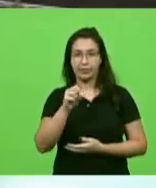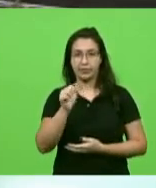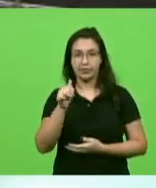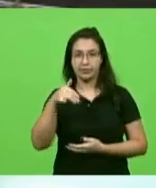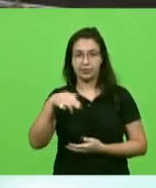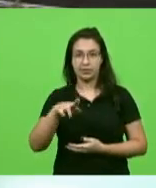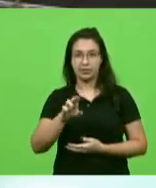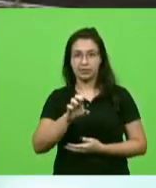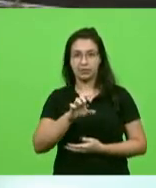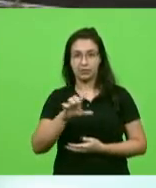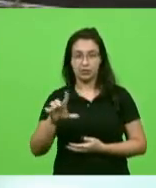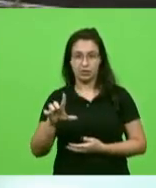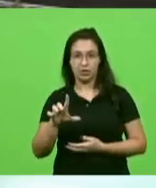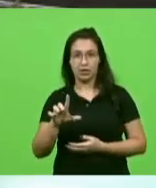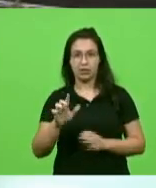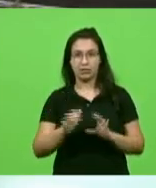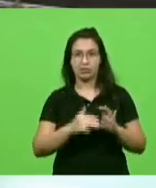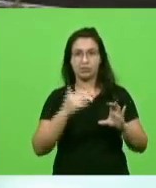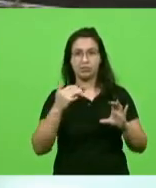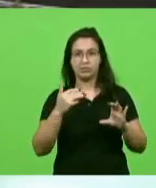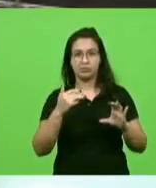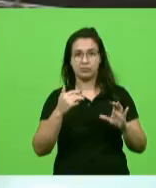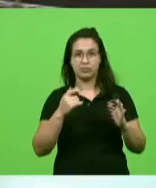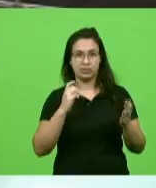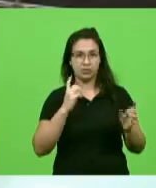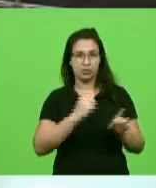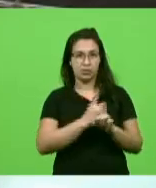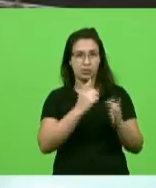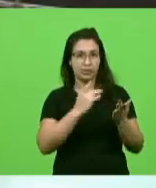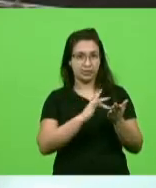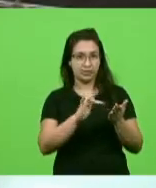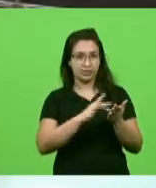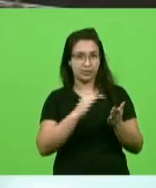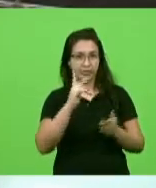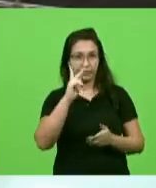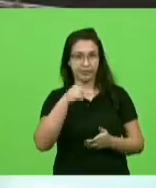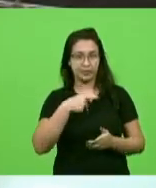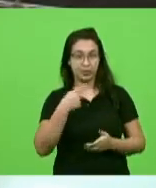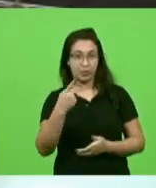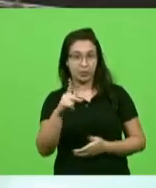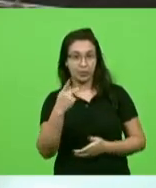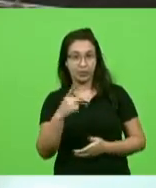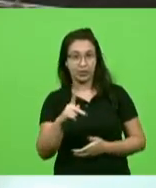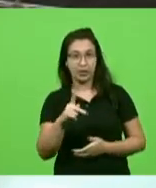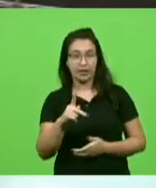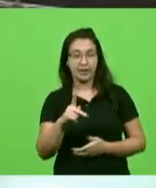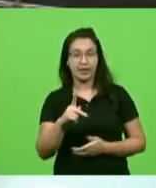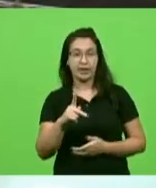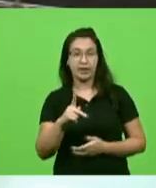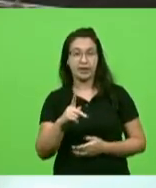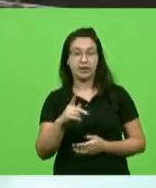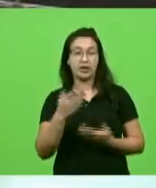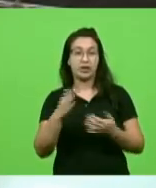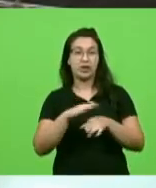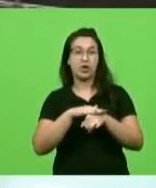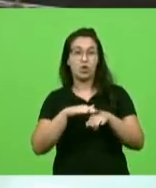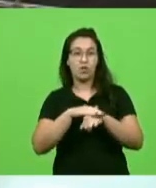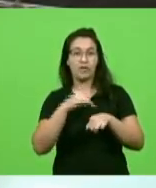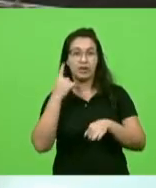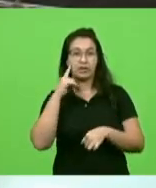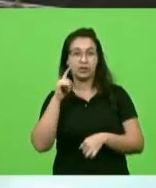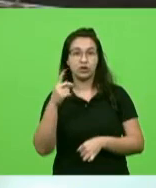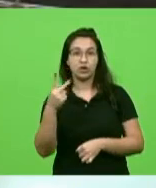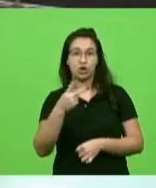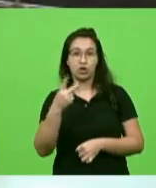mensagem encontrado em seu telefone celular refere de que estaria na linha com o governador no dia